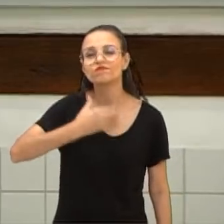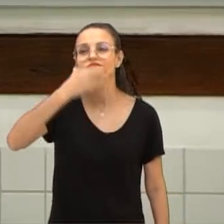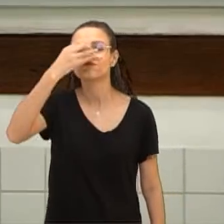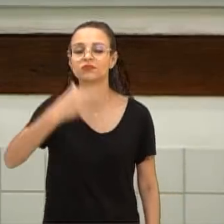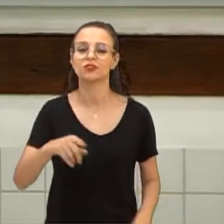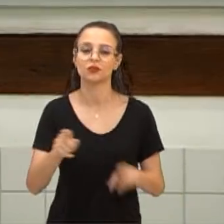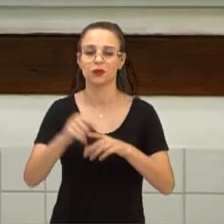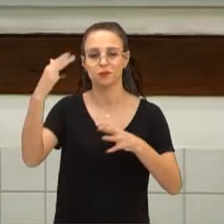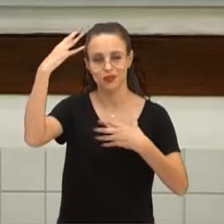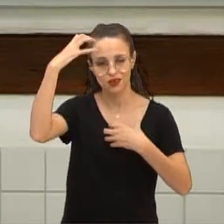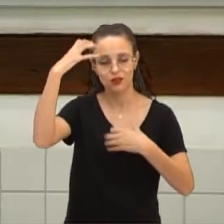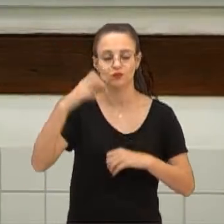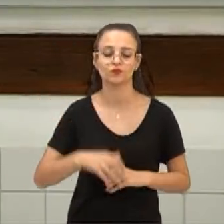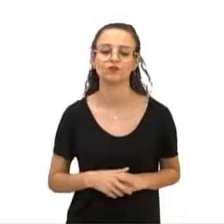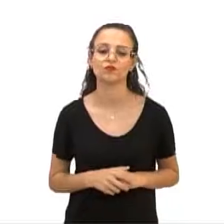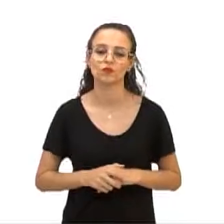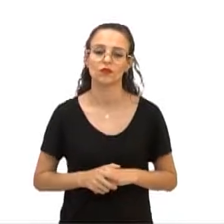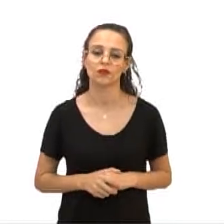macaco-aranha. Enquanto sua